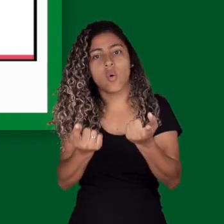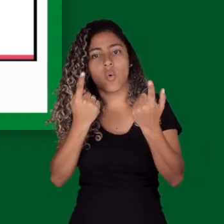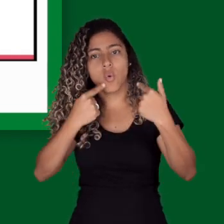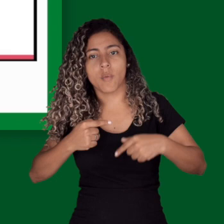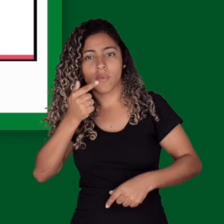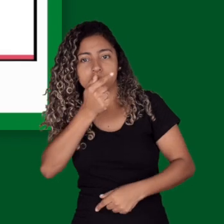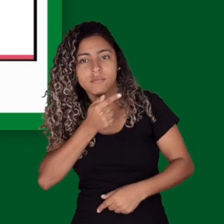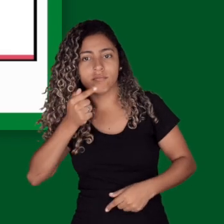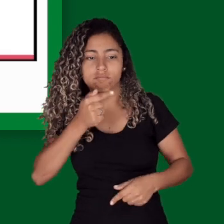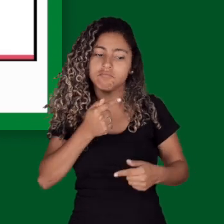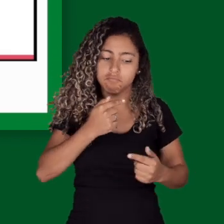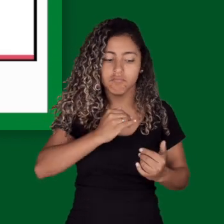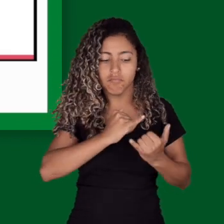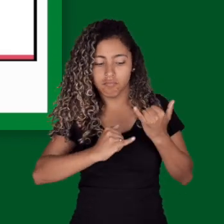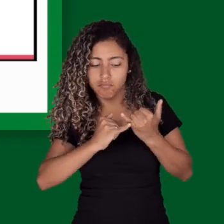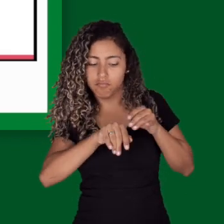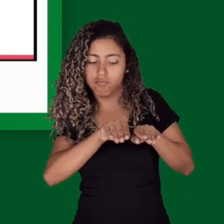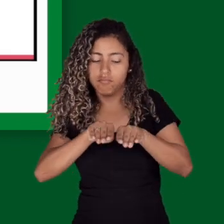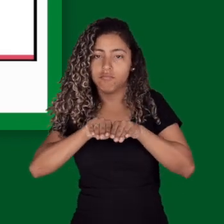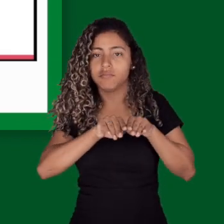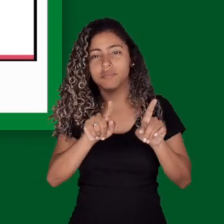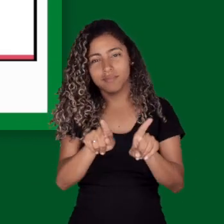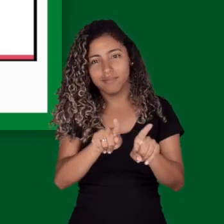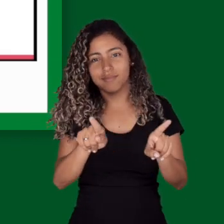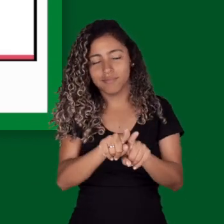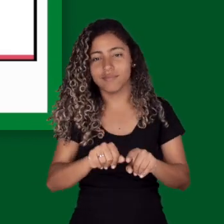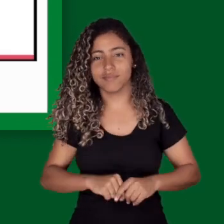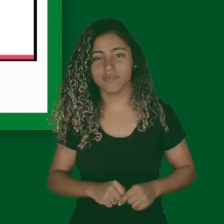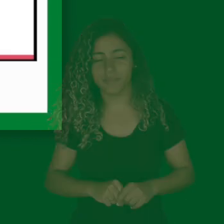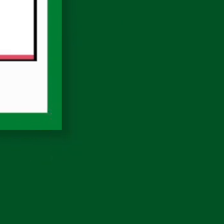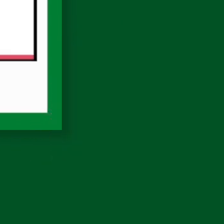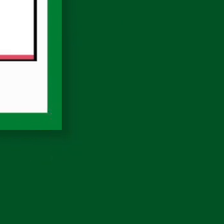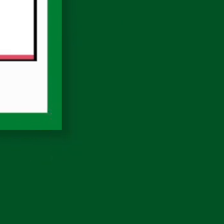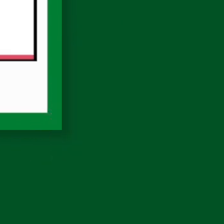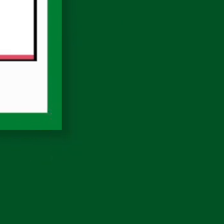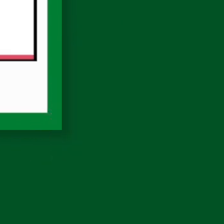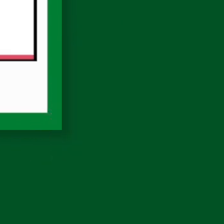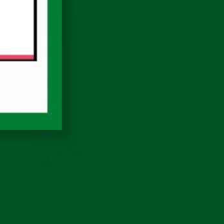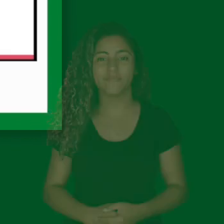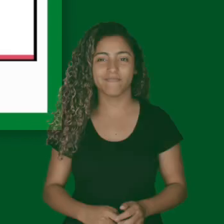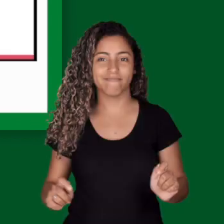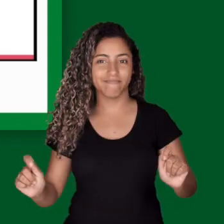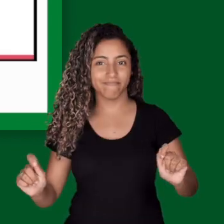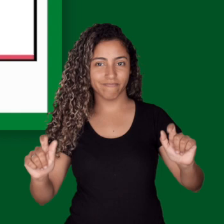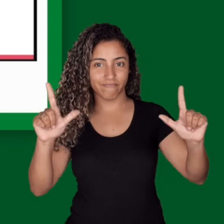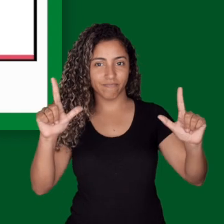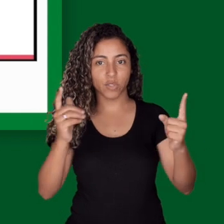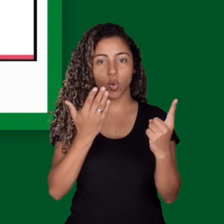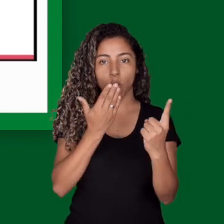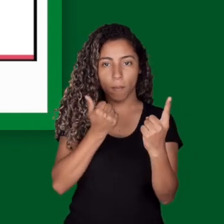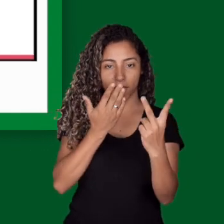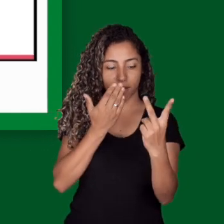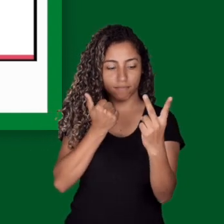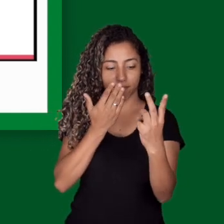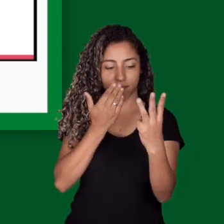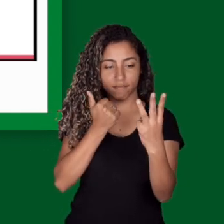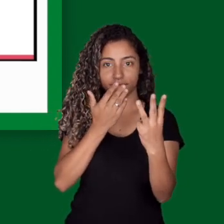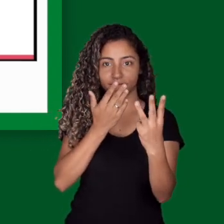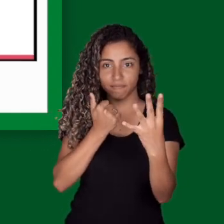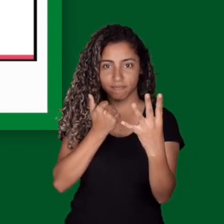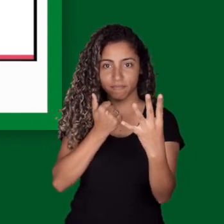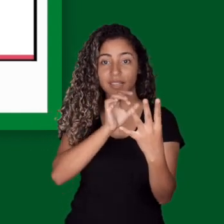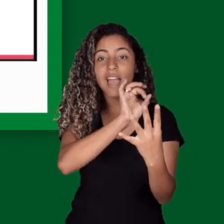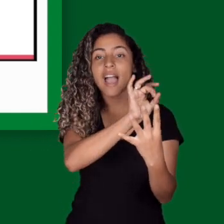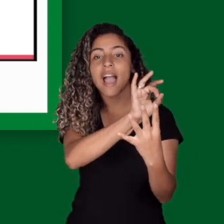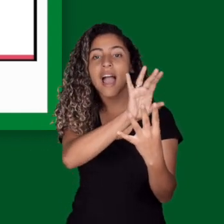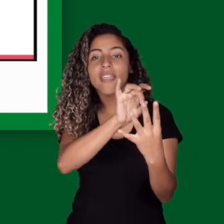trouxe para vocês 4 exemplos de alimentos que cada um deles possui 15 gramas de carboidrato, né? Então,